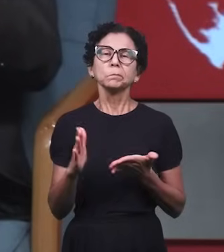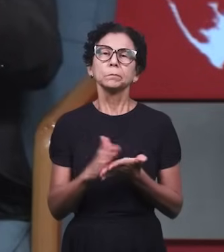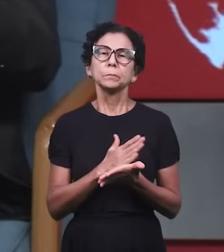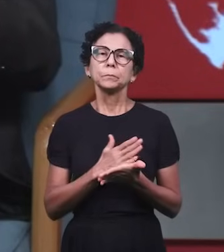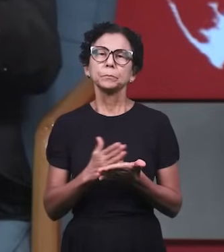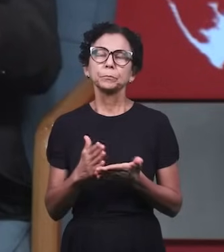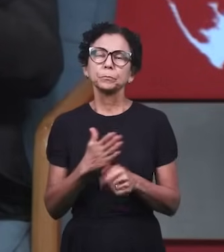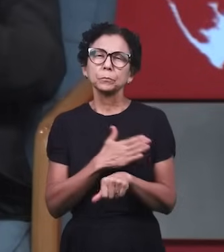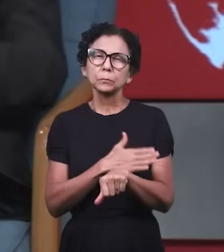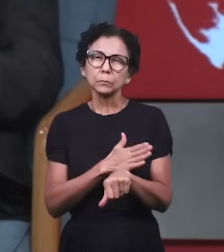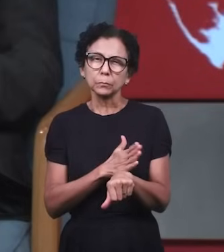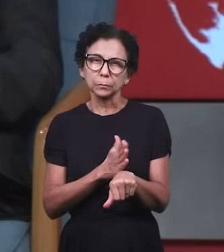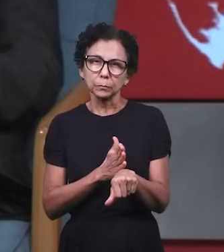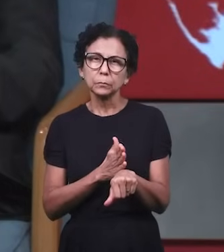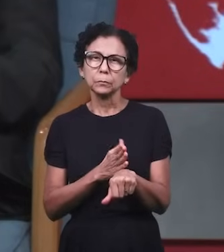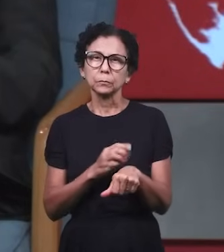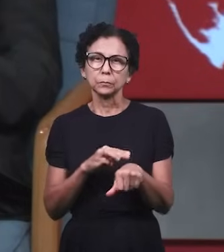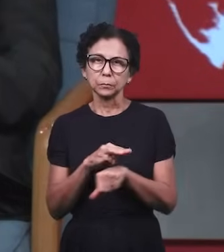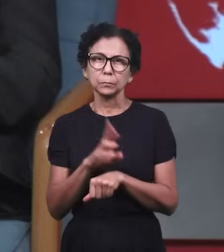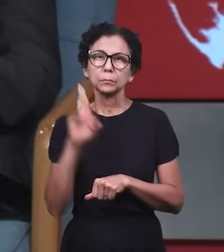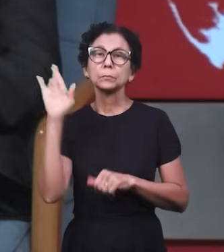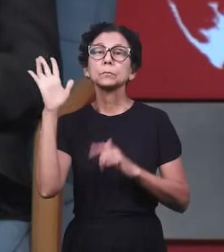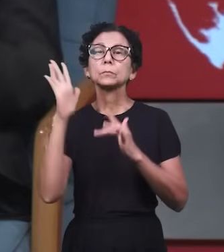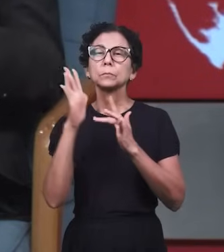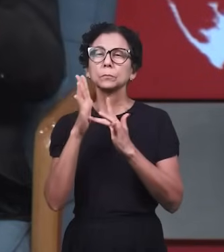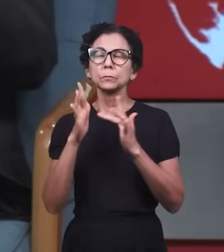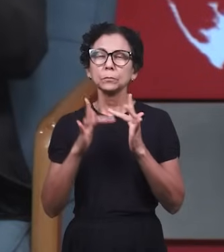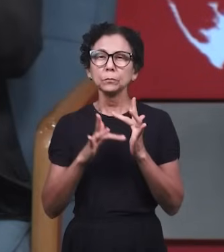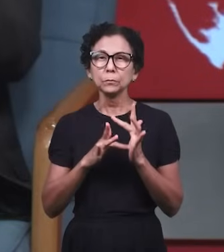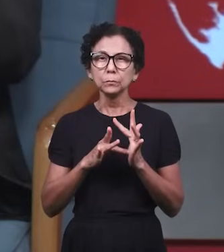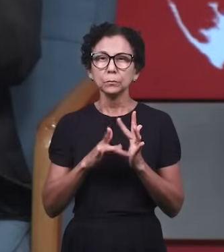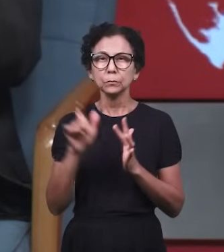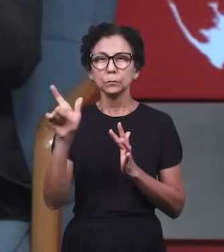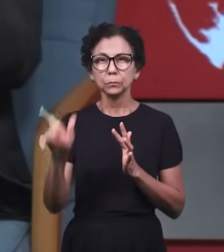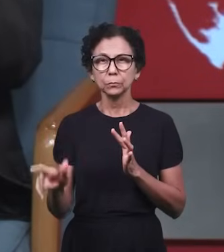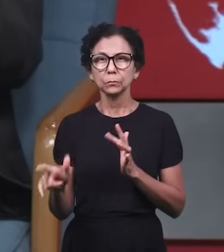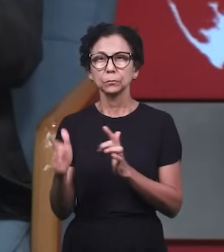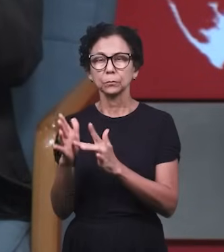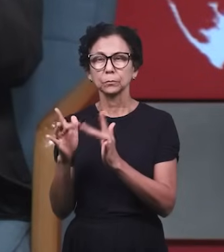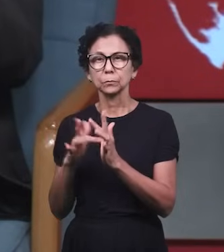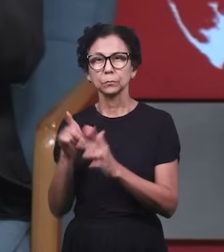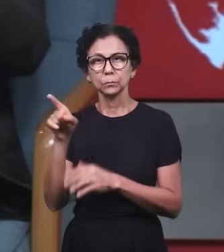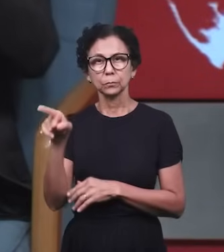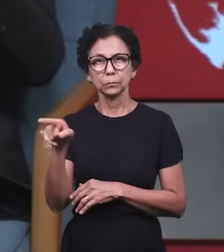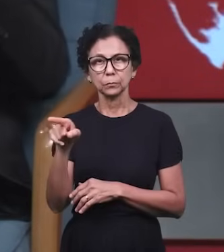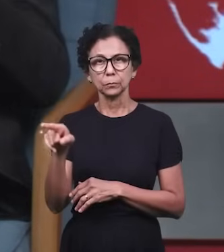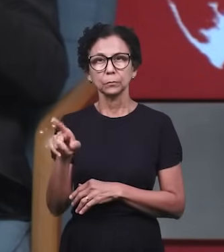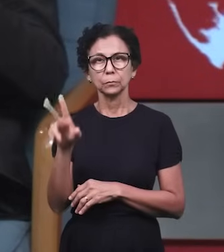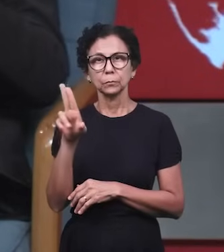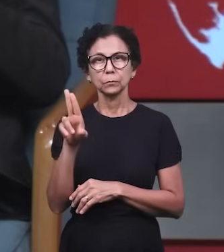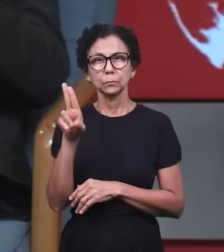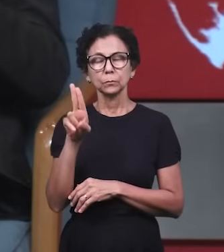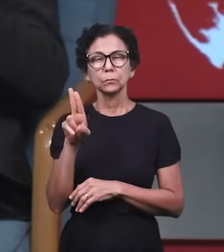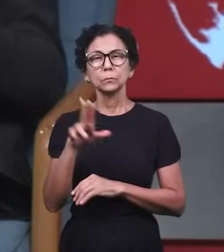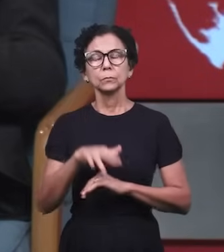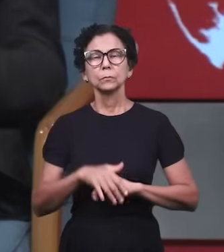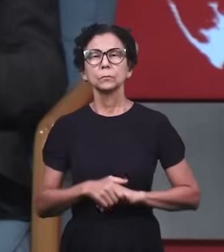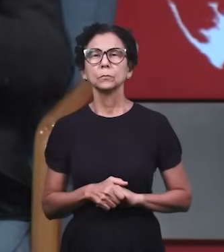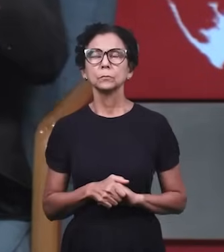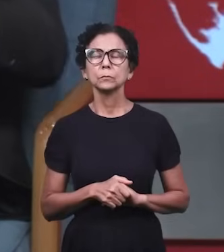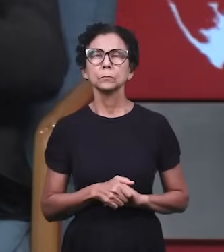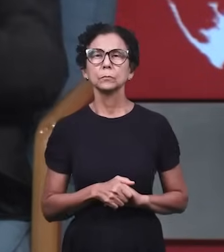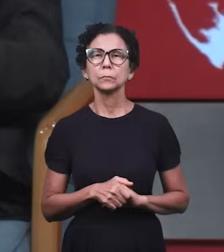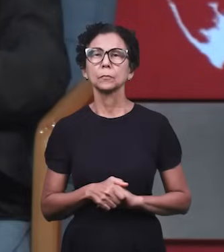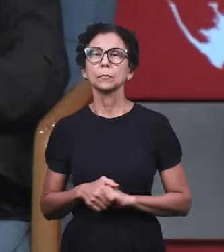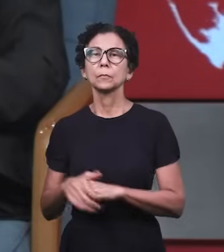em alguns momentos do ministério de Jesus, ele usa a igreja, ele usa ele próprio